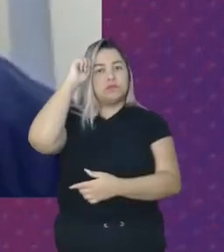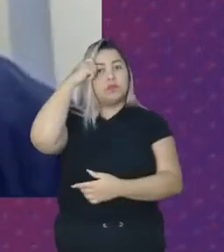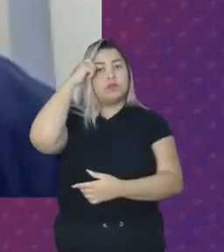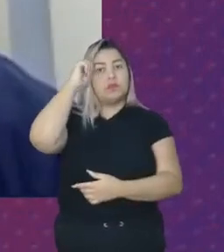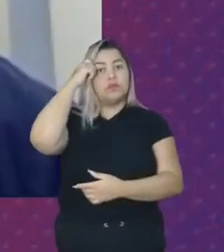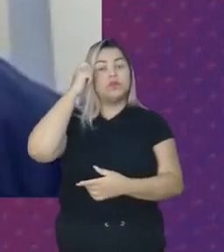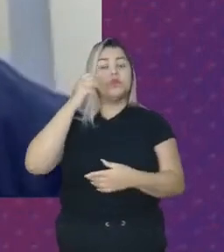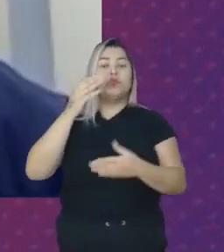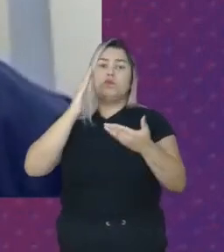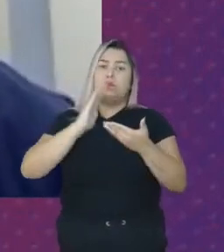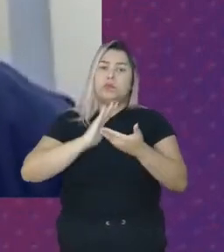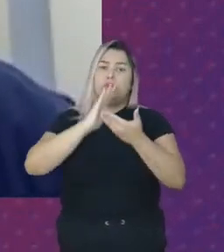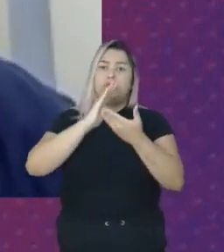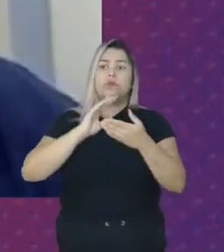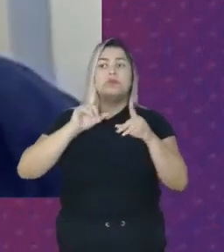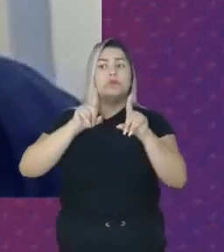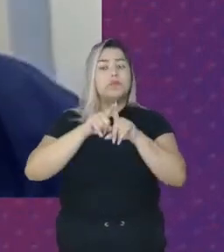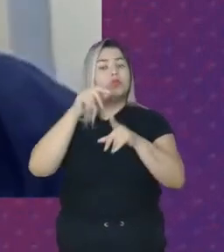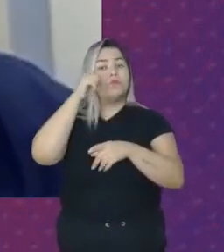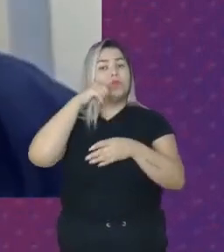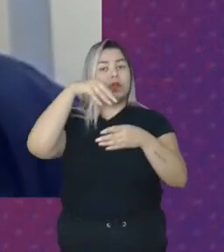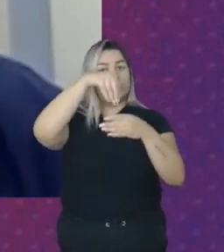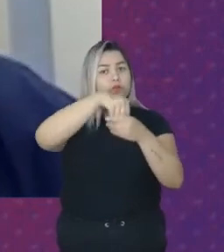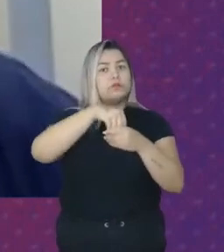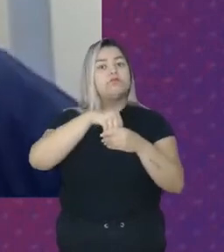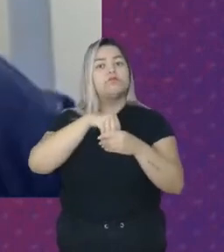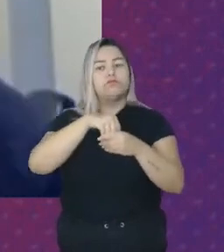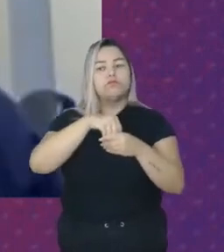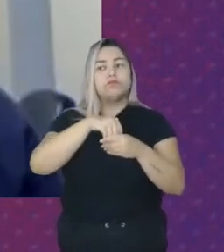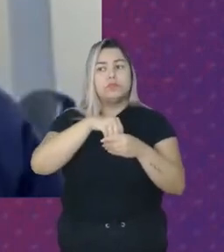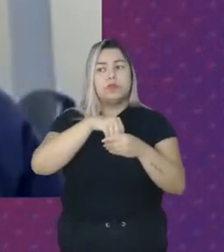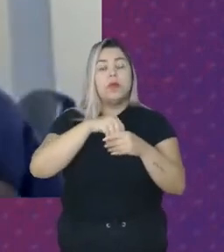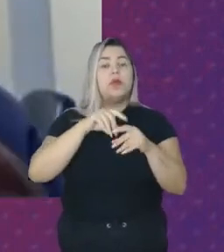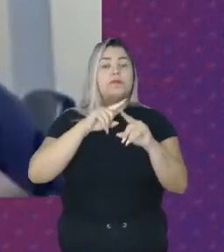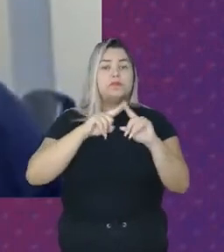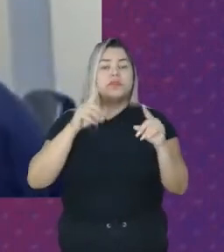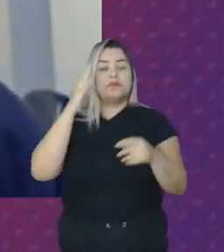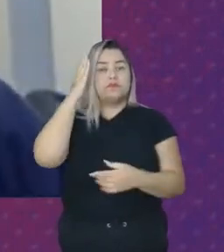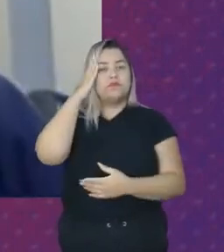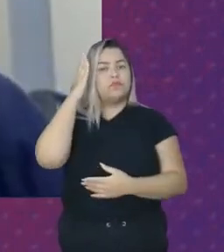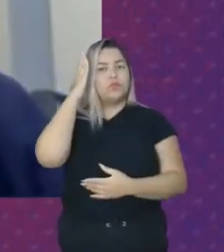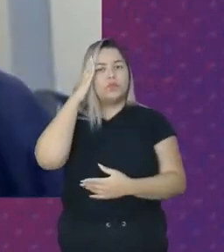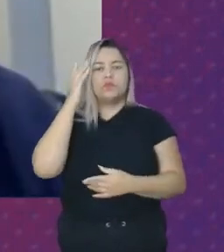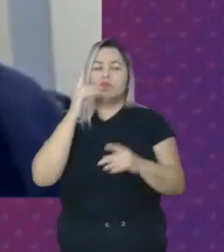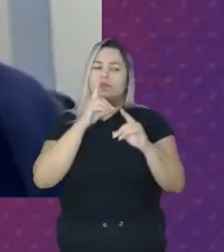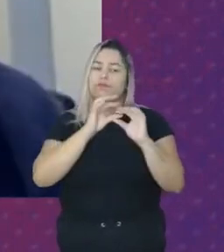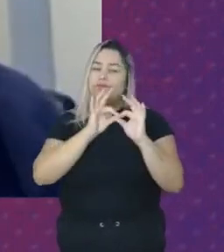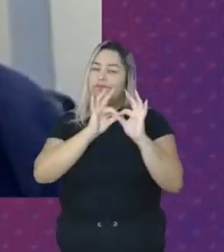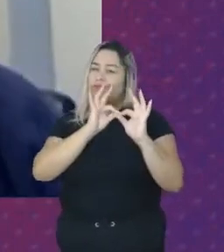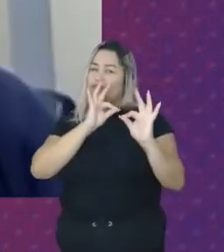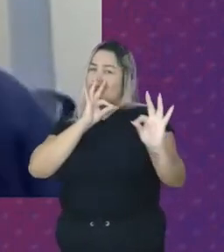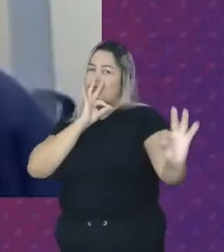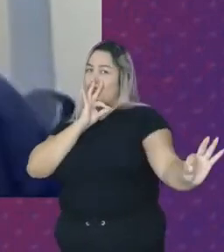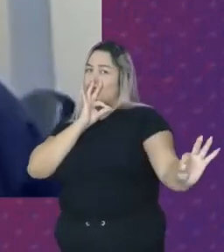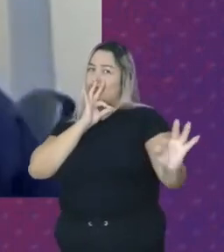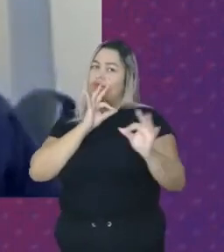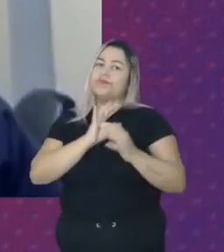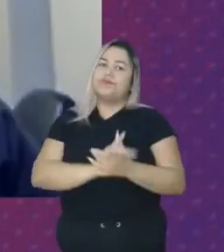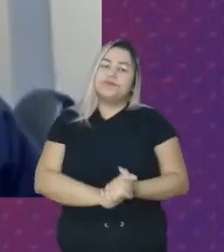no parlamento, a presença de mulheres negras no parlamento, mas a gente sabe que nós estamos muito longe,